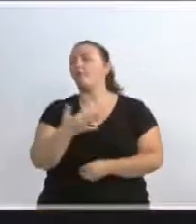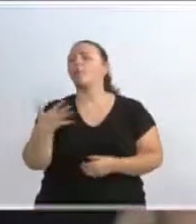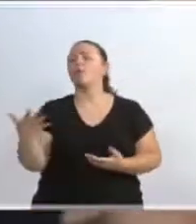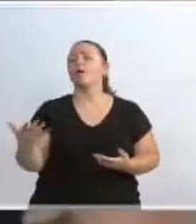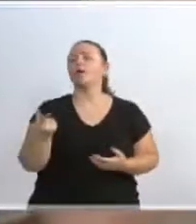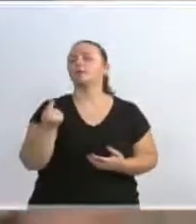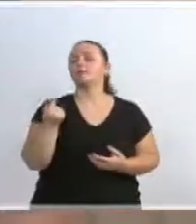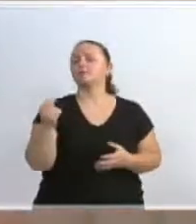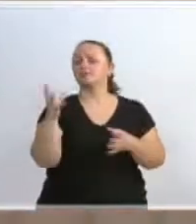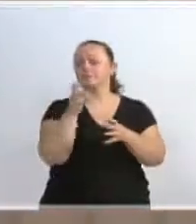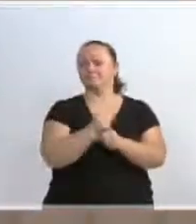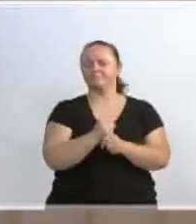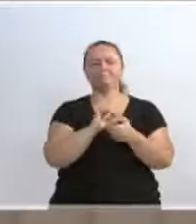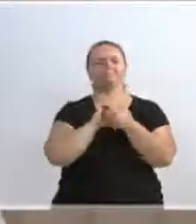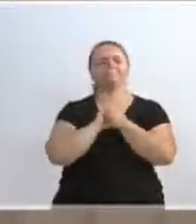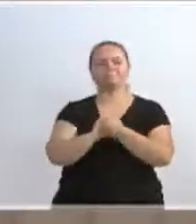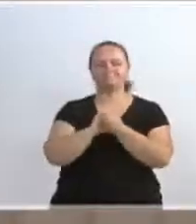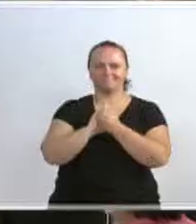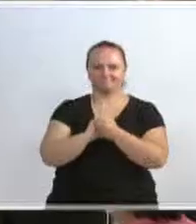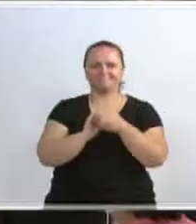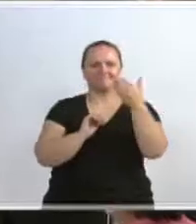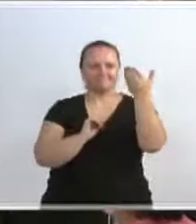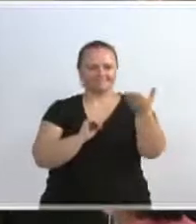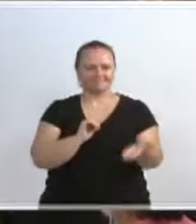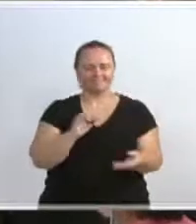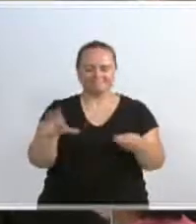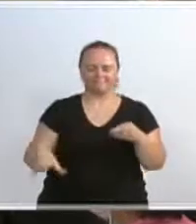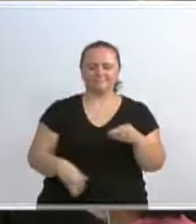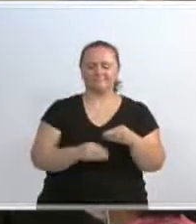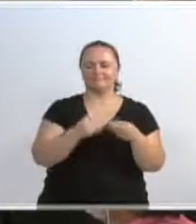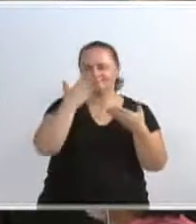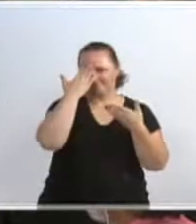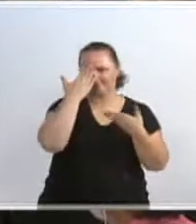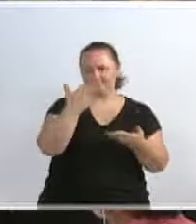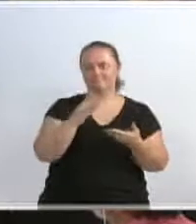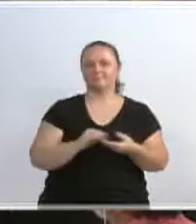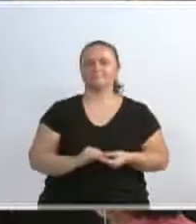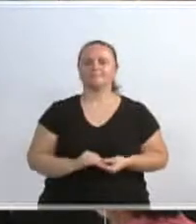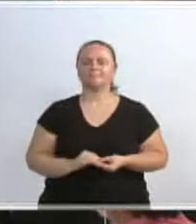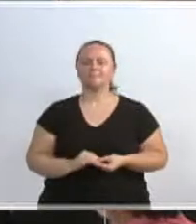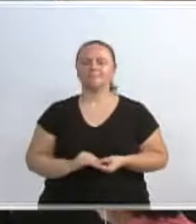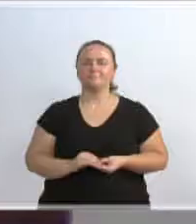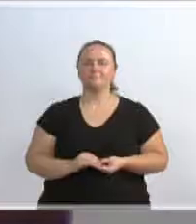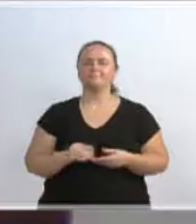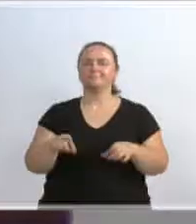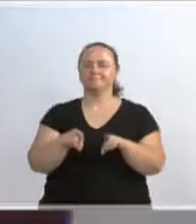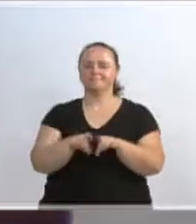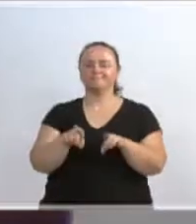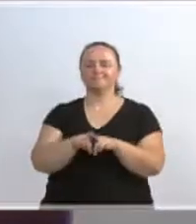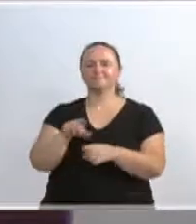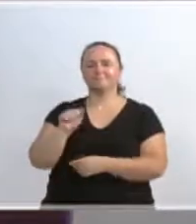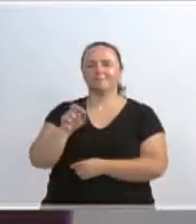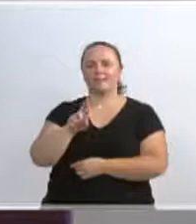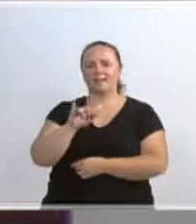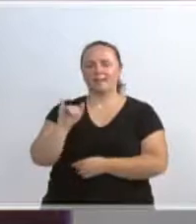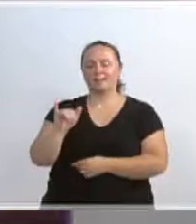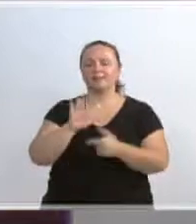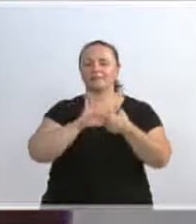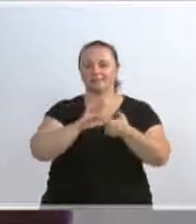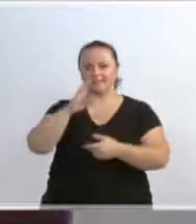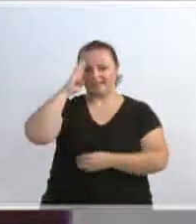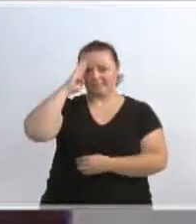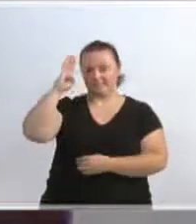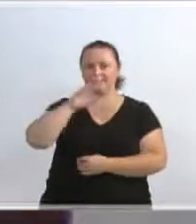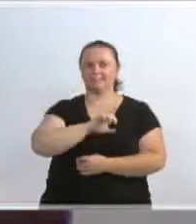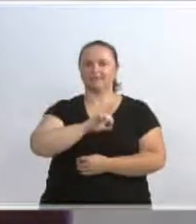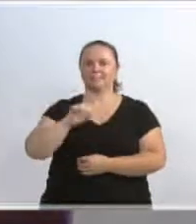nessa data. Parabéns, nobre vereador. Muito obrigado pelo complemento, vereador Ito. Eu gostaria que o Ari ele soltasse imagem do Exército, que dia